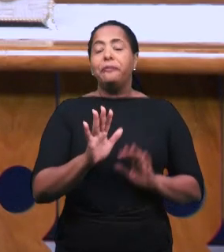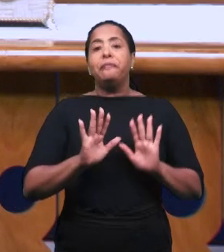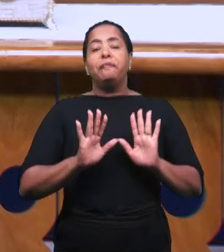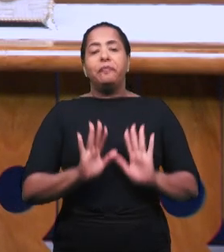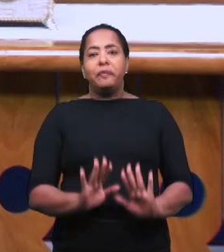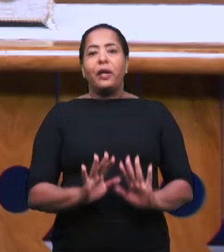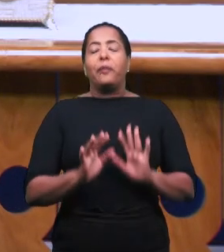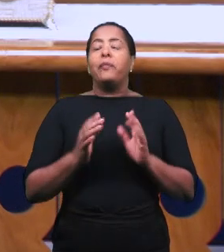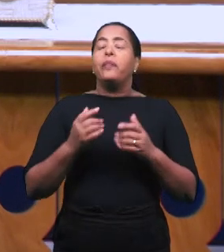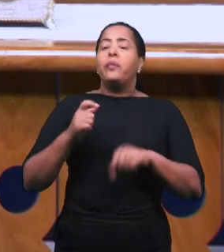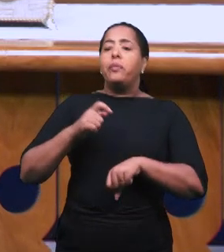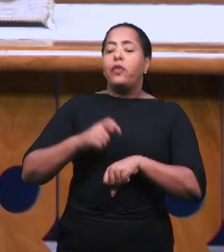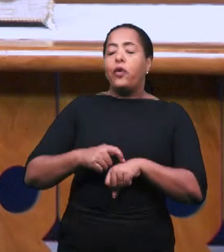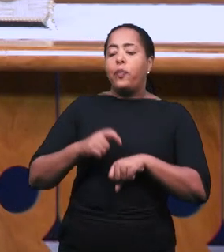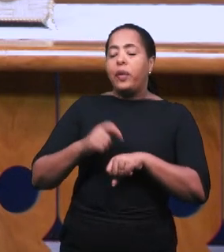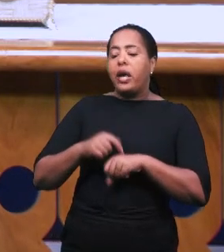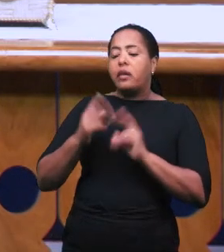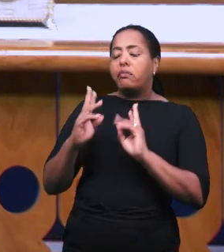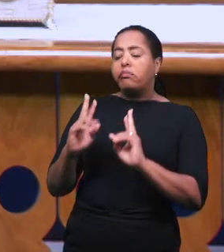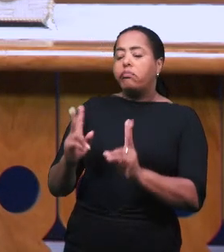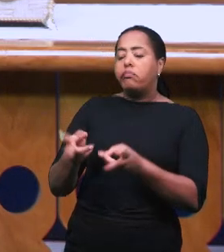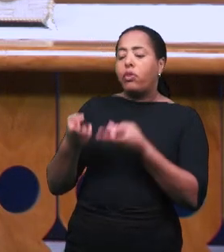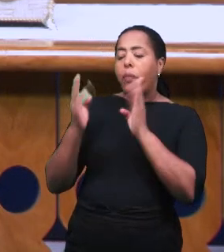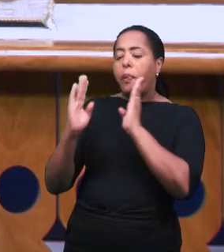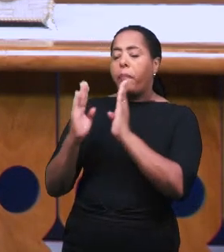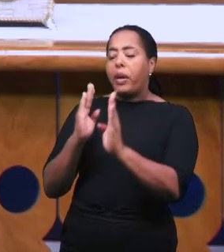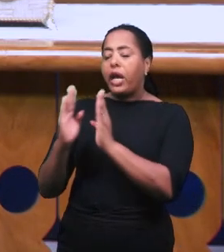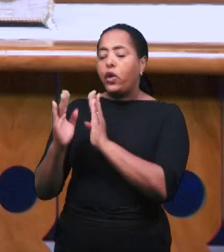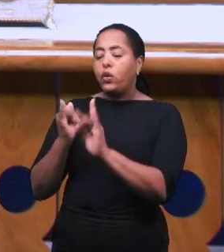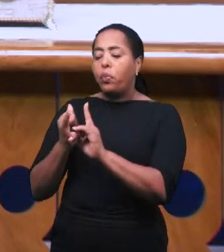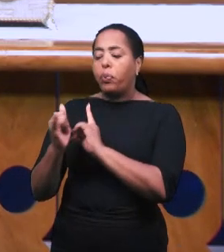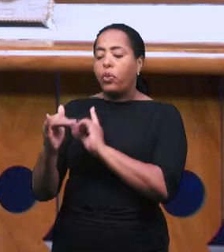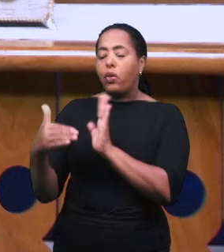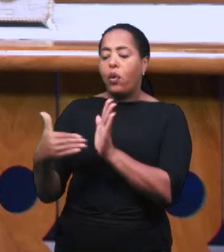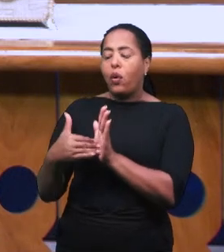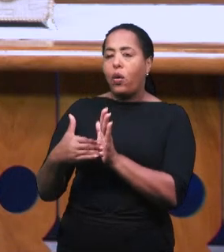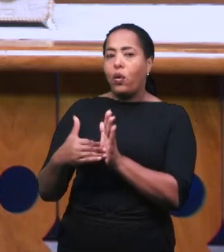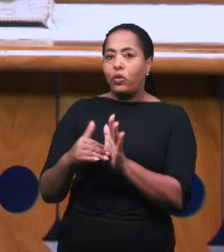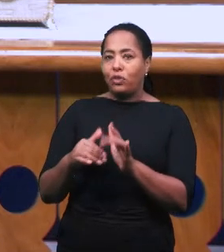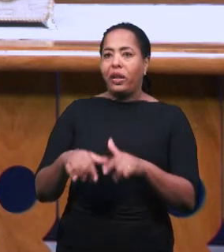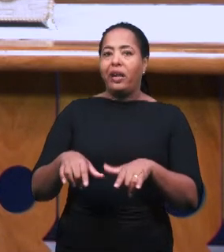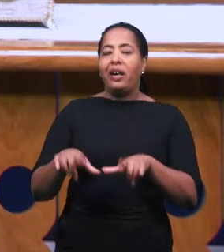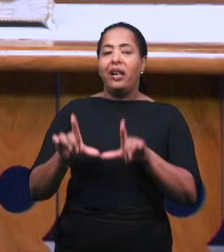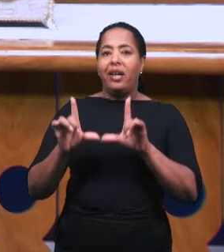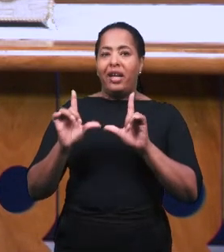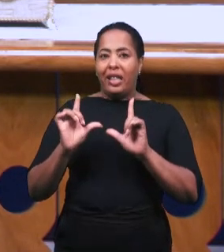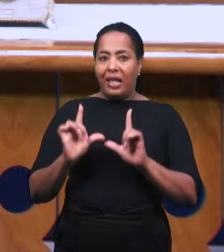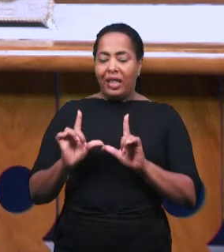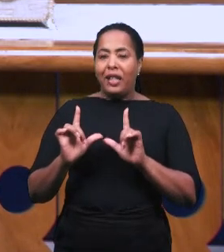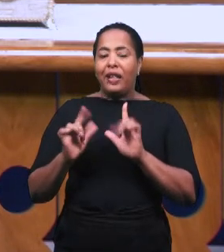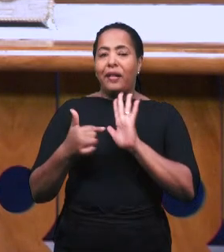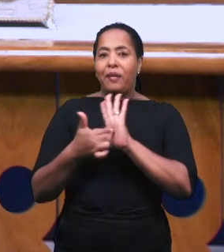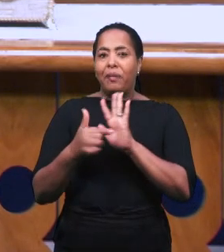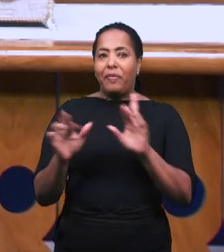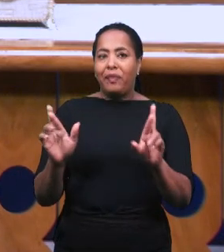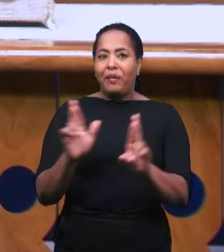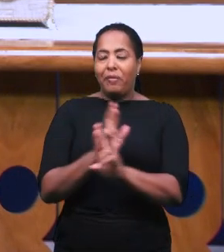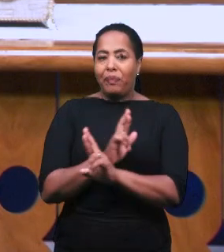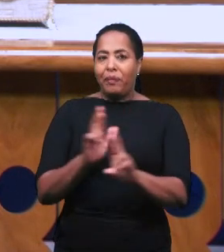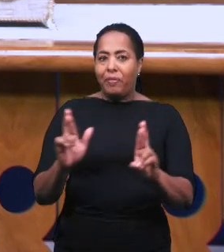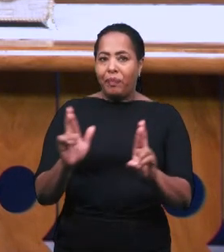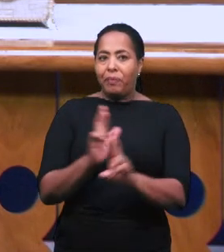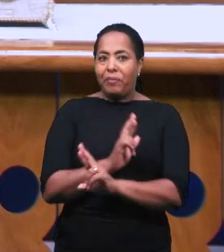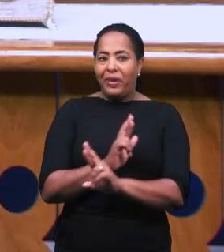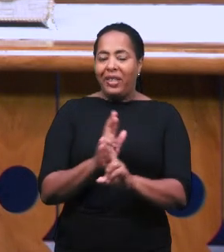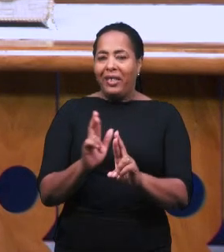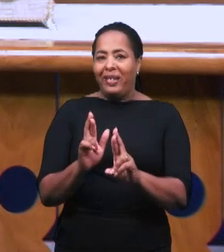na igreja de Laodiceia, aí você pergunta, o que está escrito a respeito desse período?